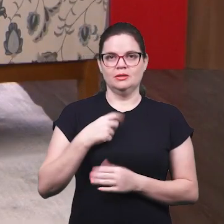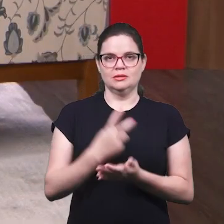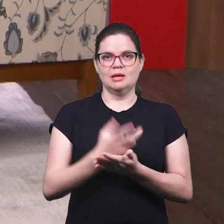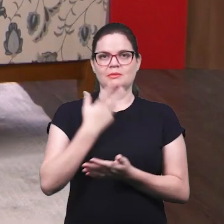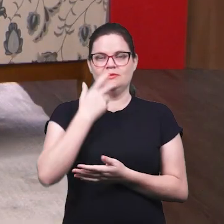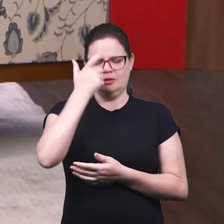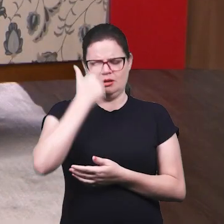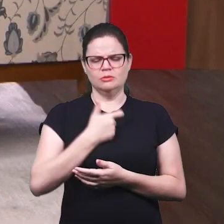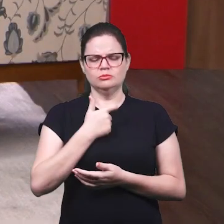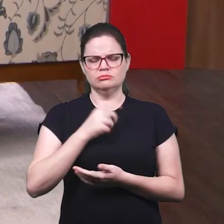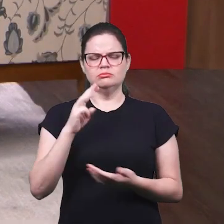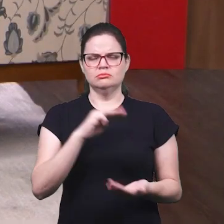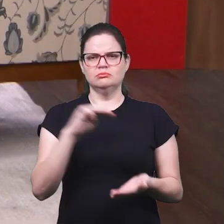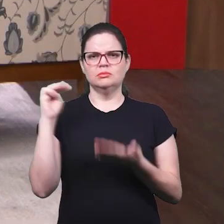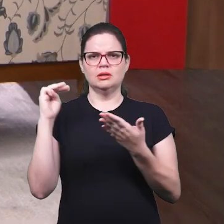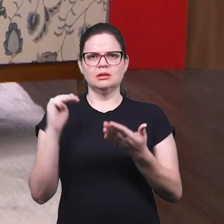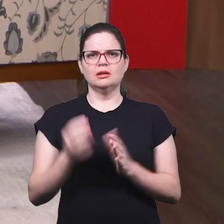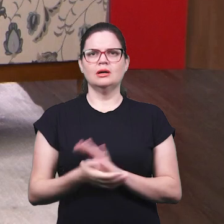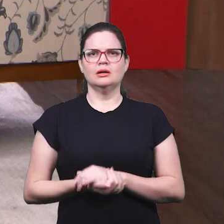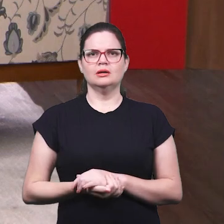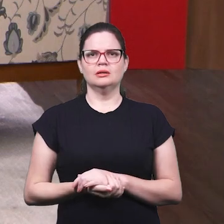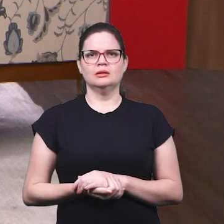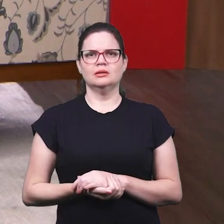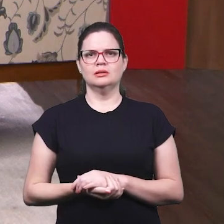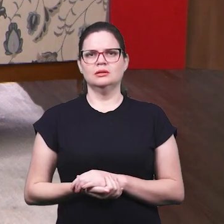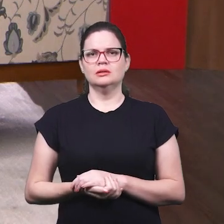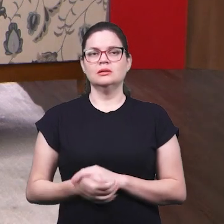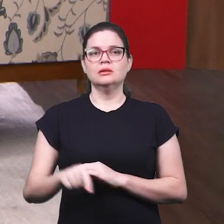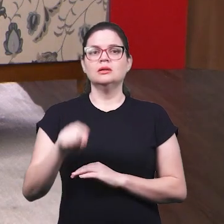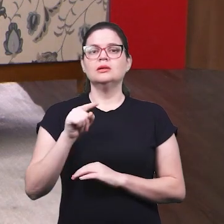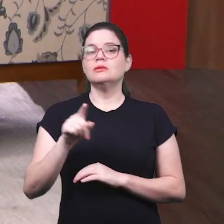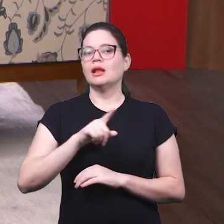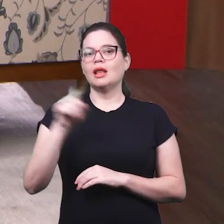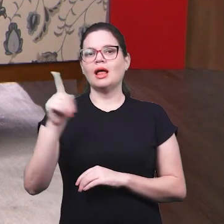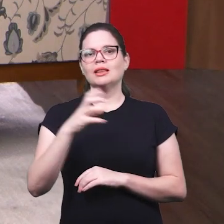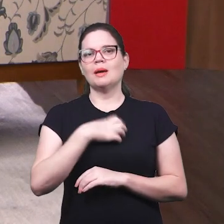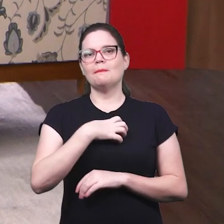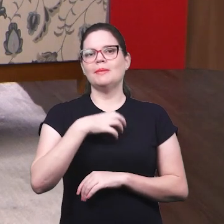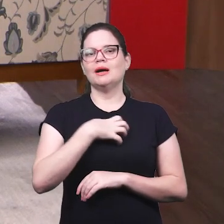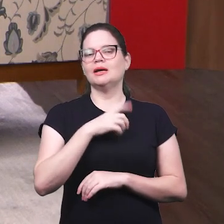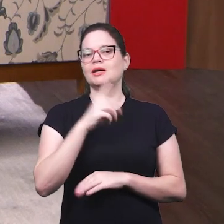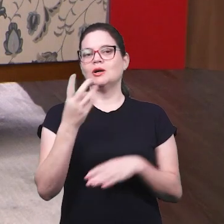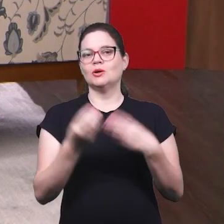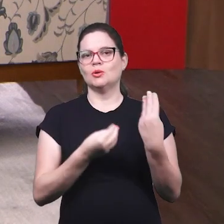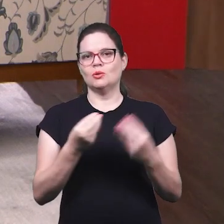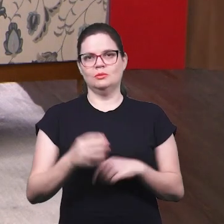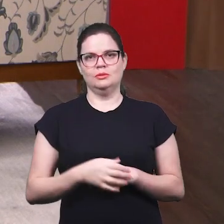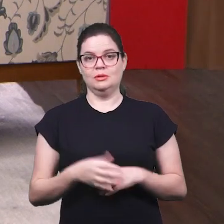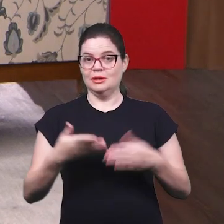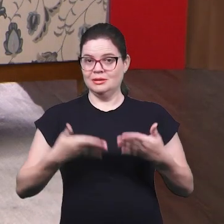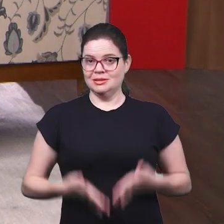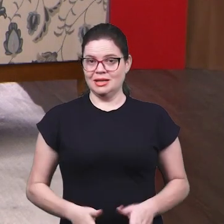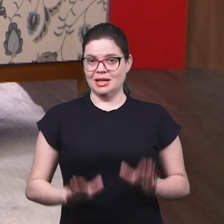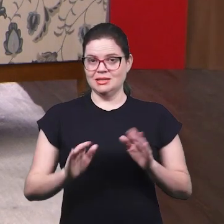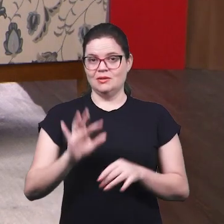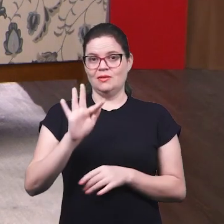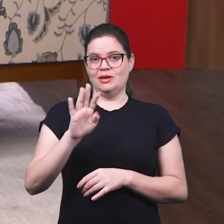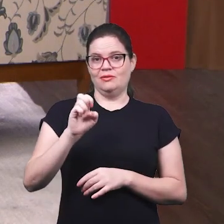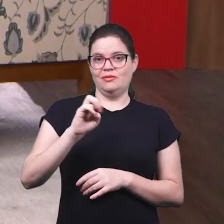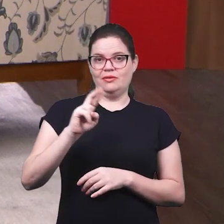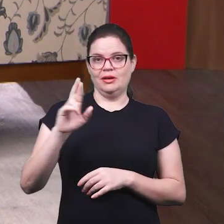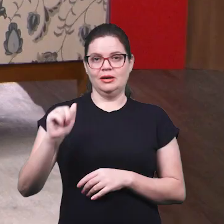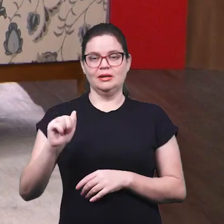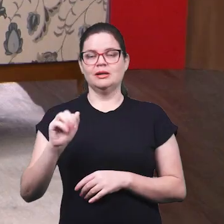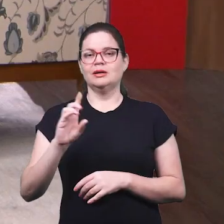digo, eu sou Maranata, entendeu? E a origem do senhor lá na Bahia? A origem, eu nasci em Feira de Santana. Feira de Santana.